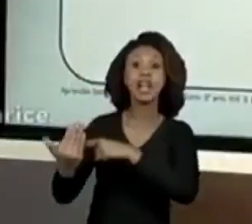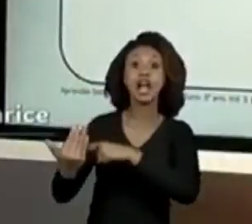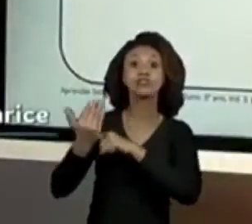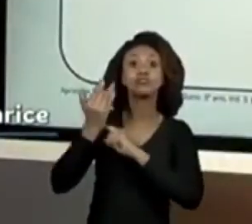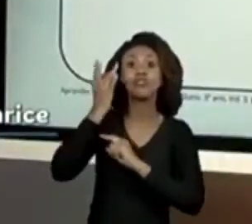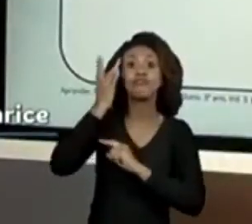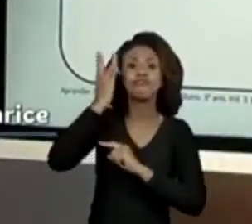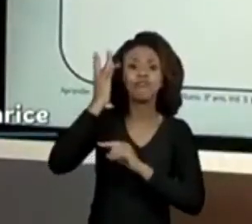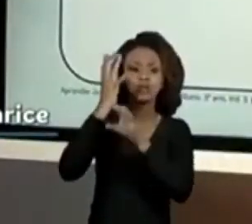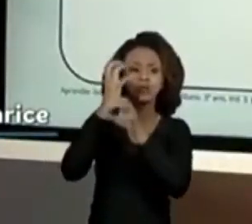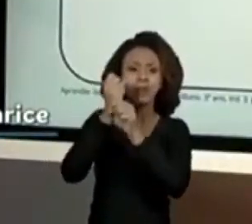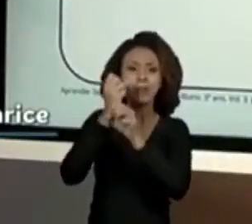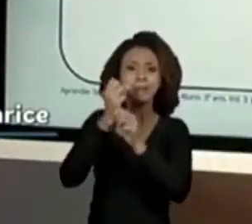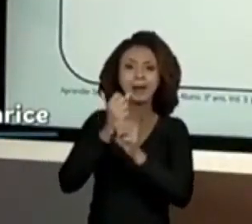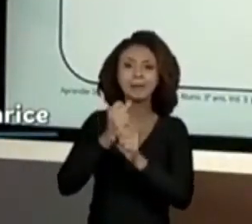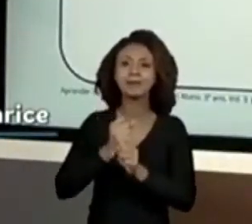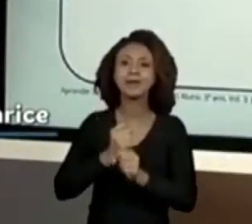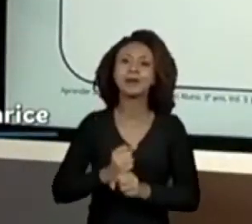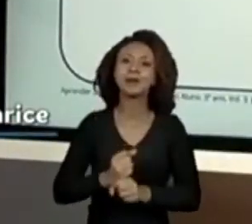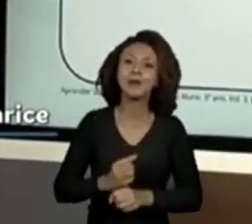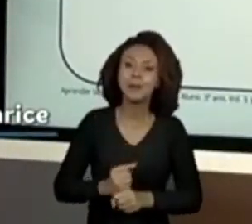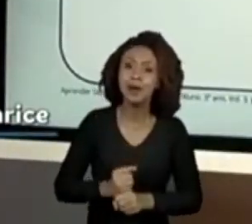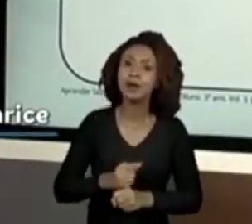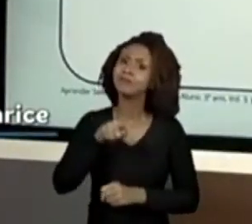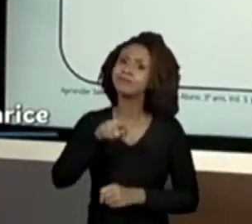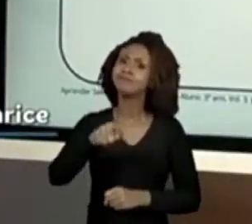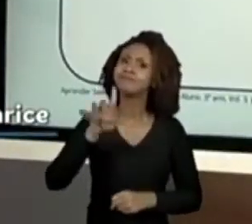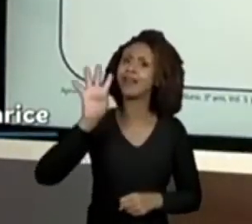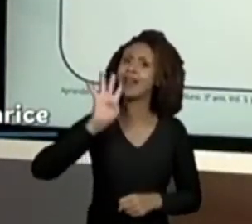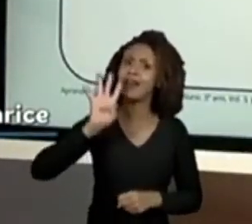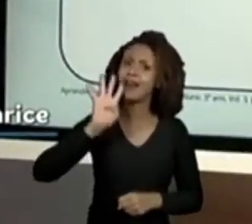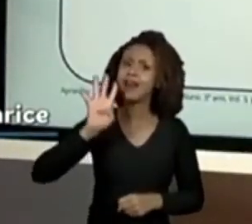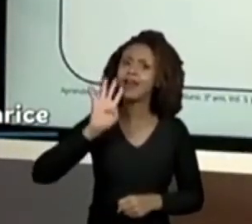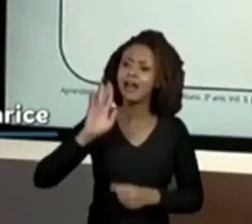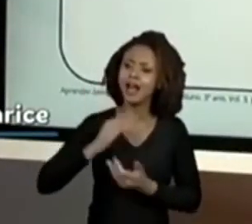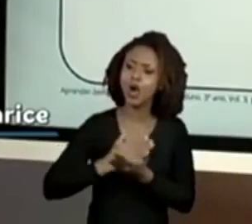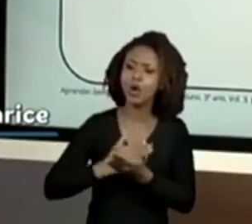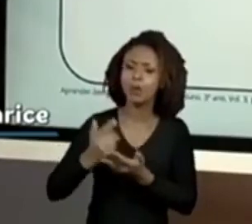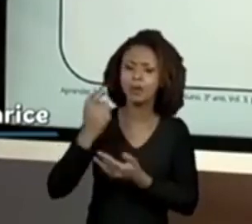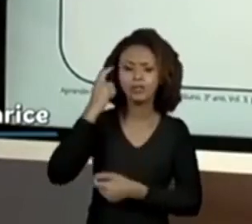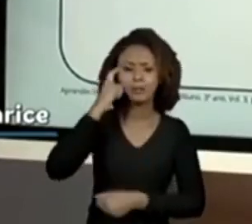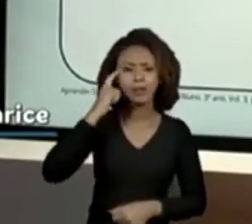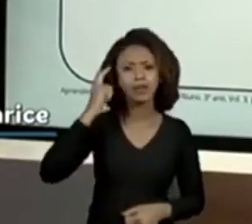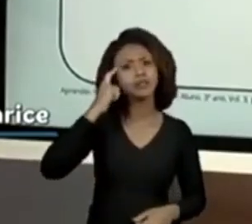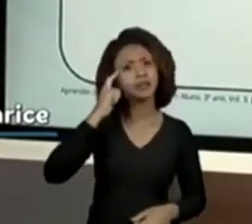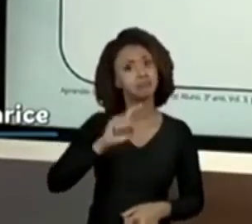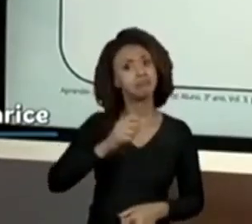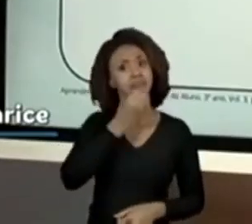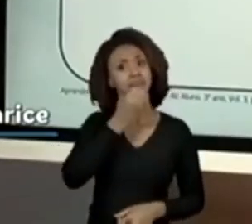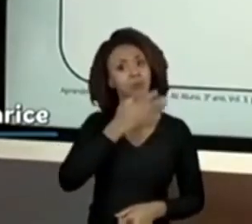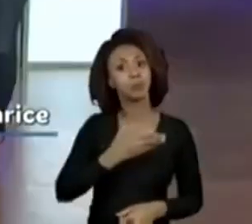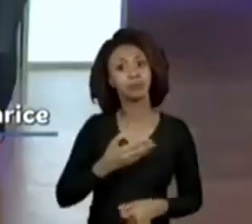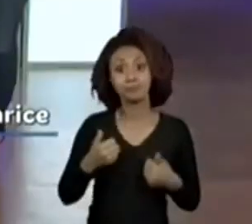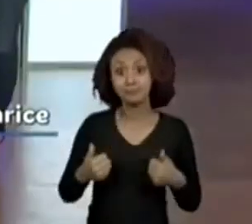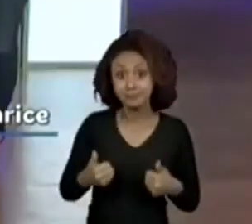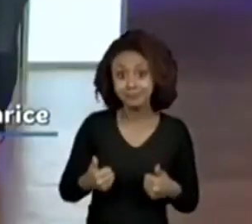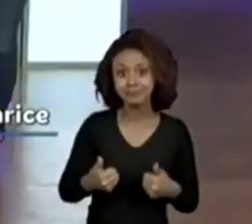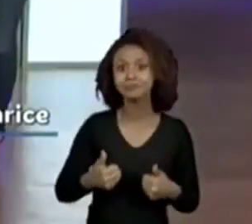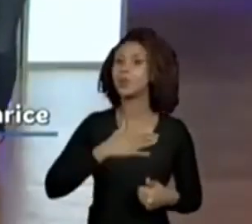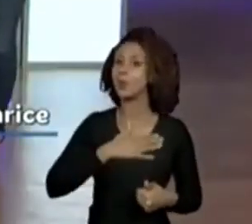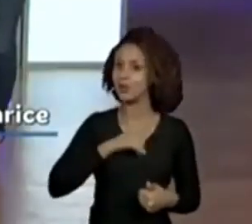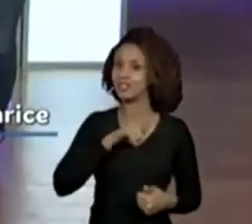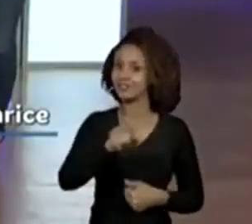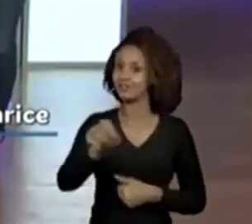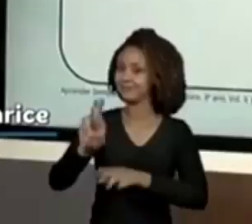facilitando os cálculos. E isso é muito legal da gente começar a considerar, tá bom? Muito bem, gostei de